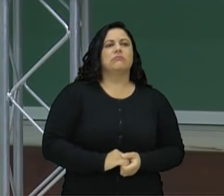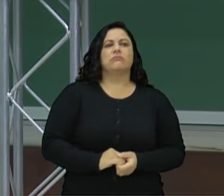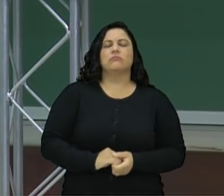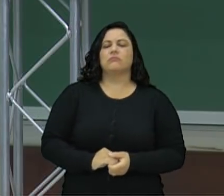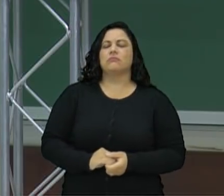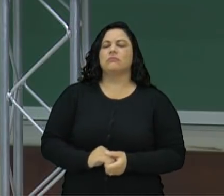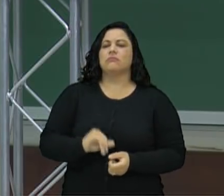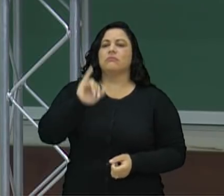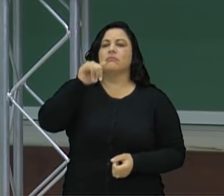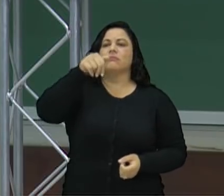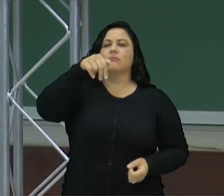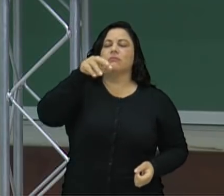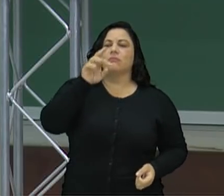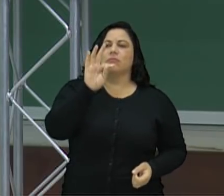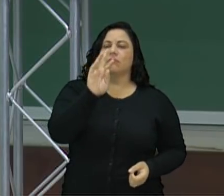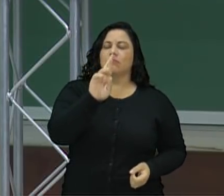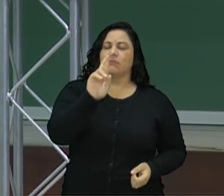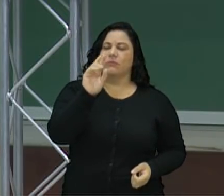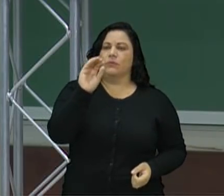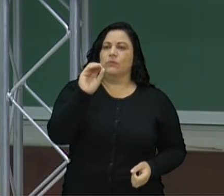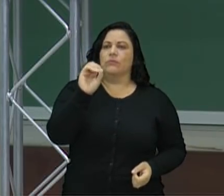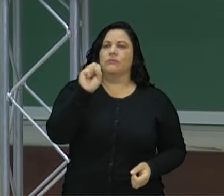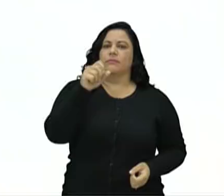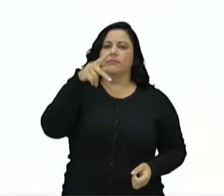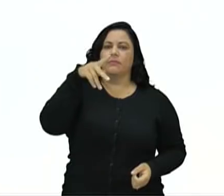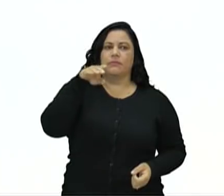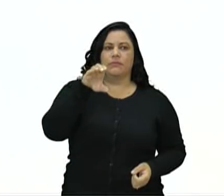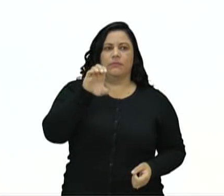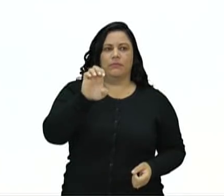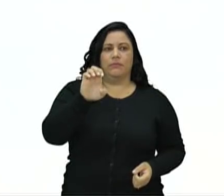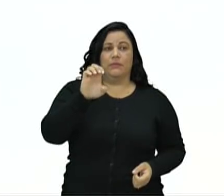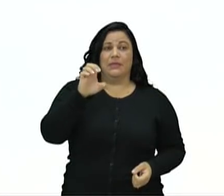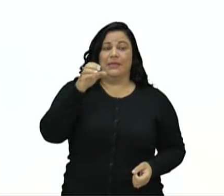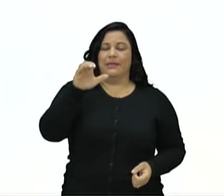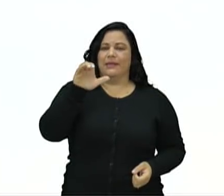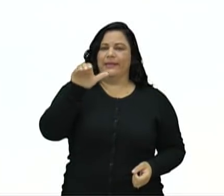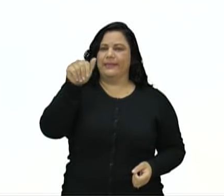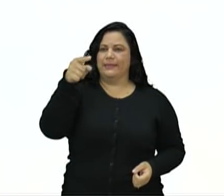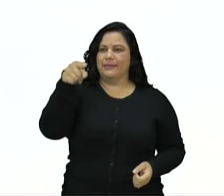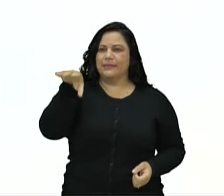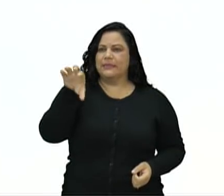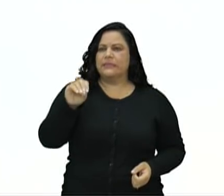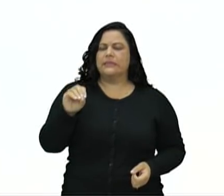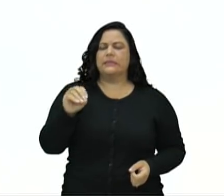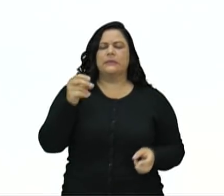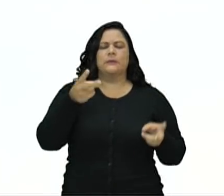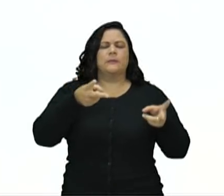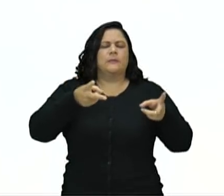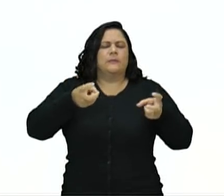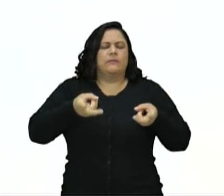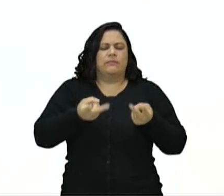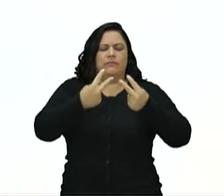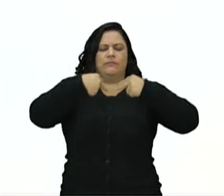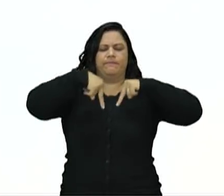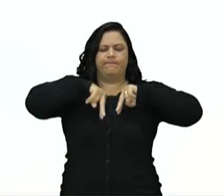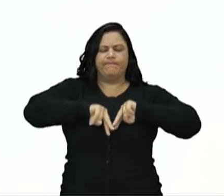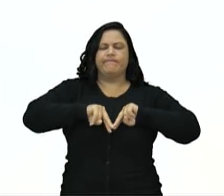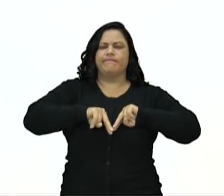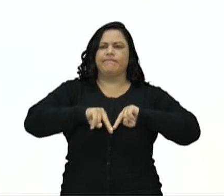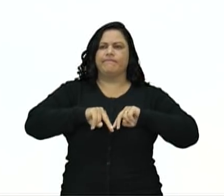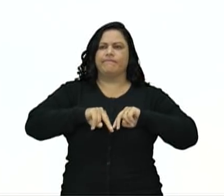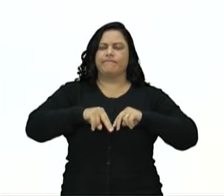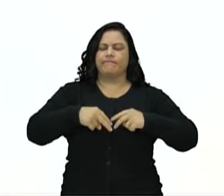a introspecção, que também a gente já viu nas aulas anteriores, é uma análise íntima e reflexiva que alguém faz sobre